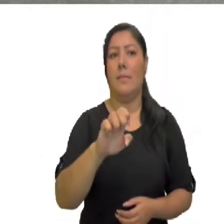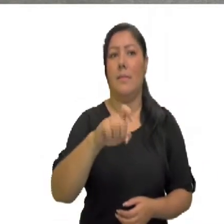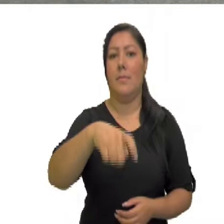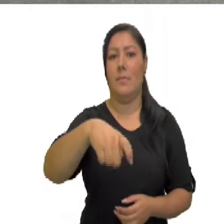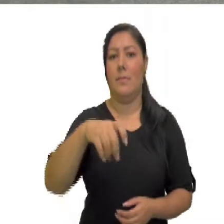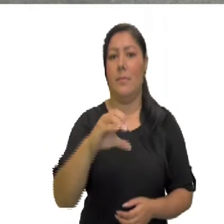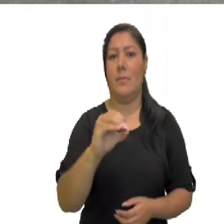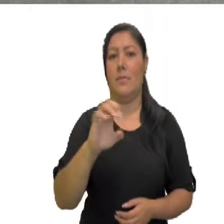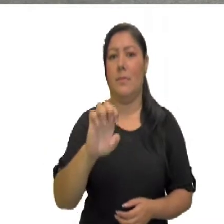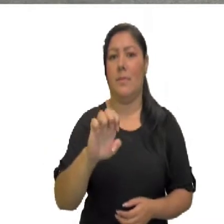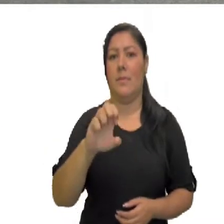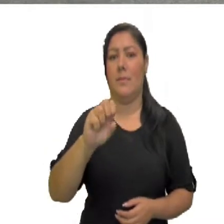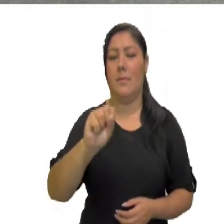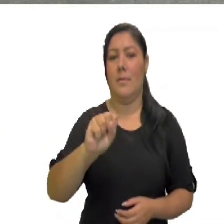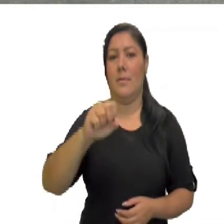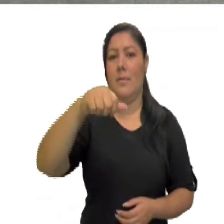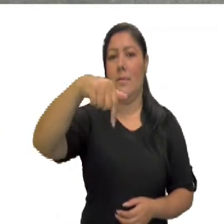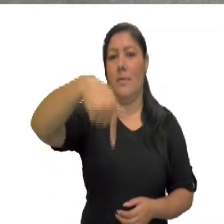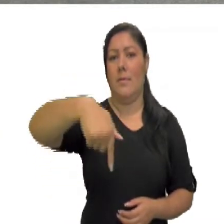Bom,